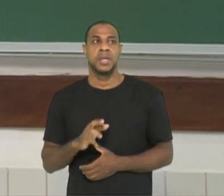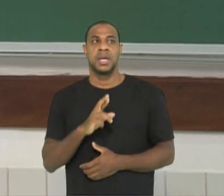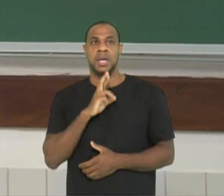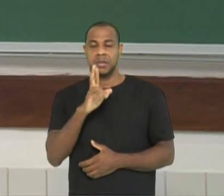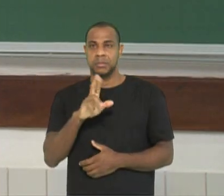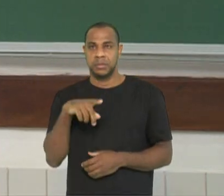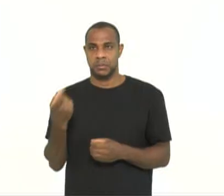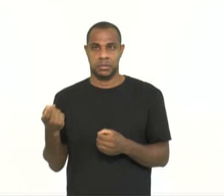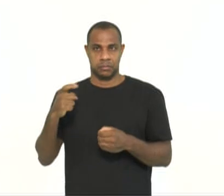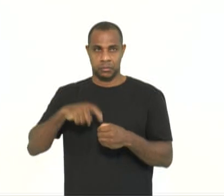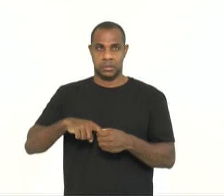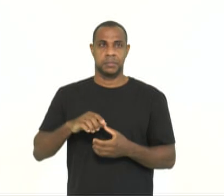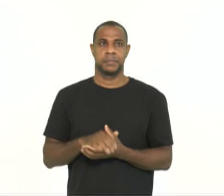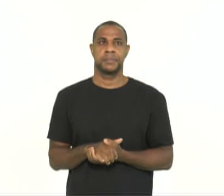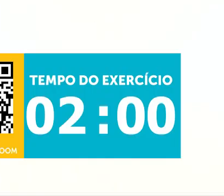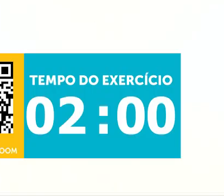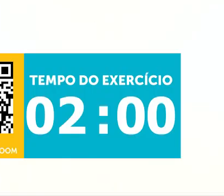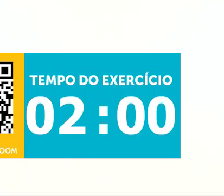já voltamos.